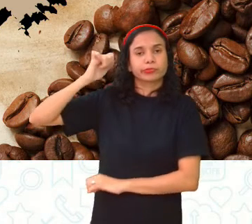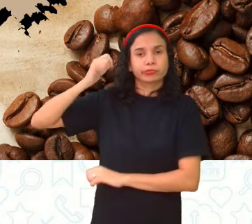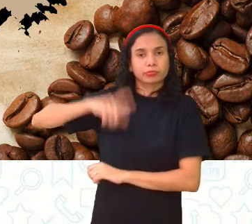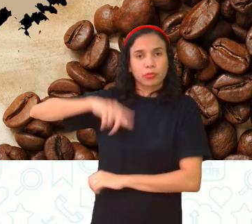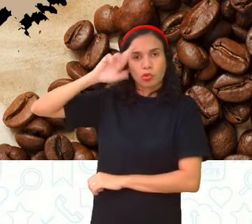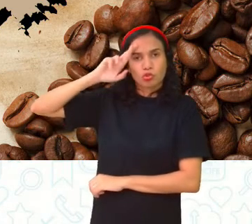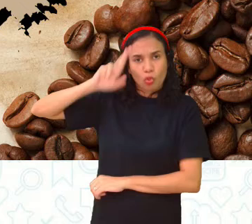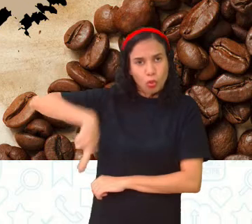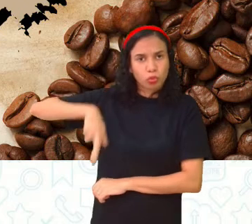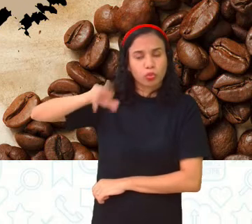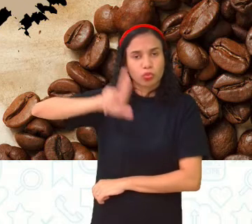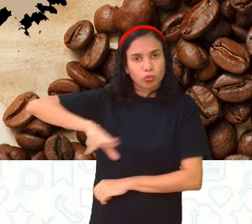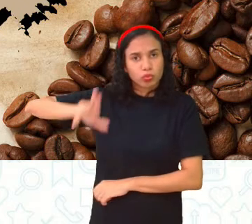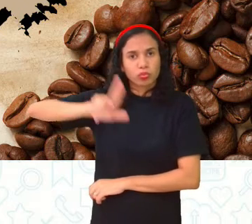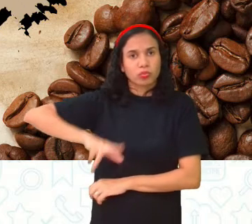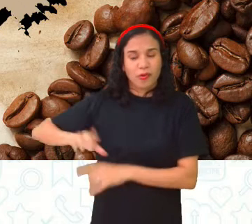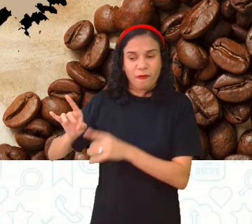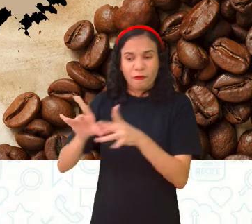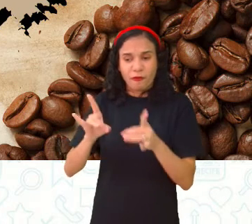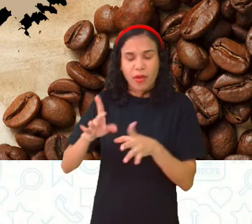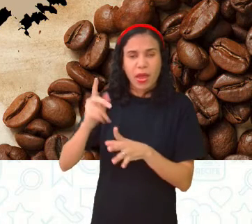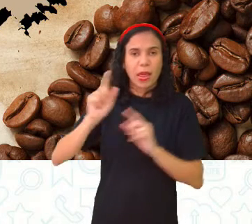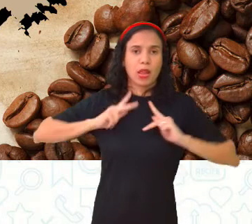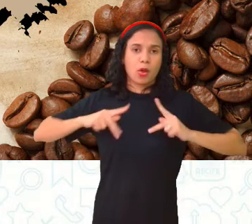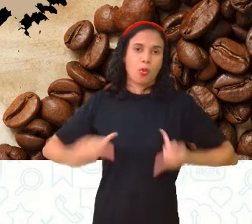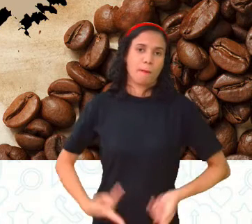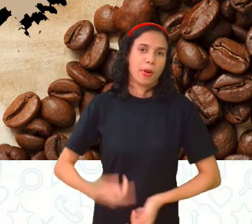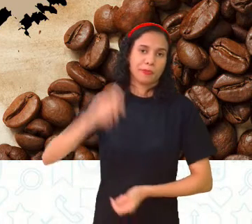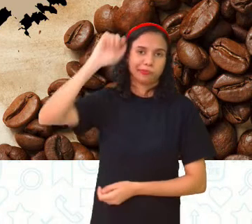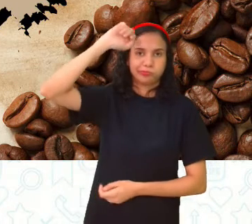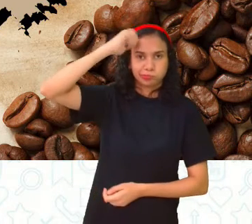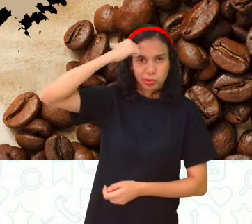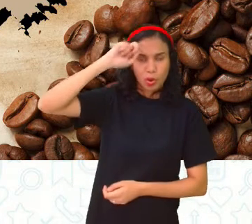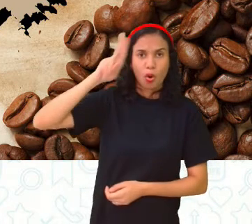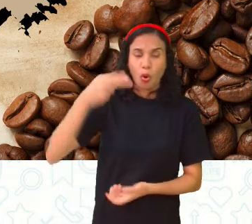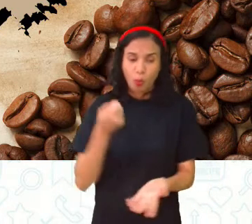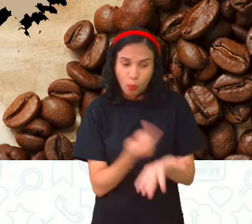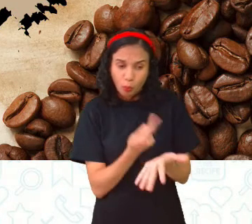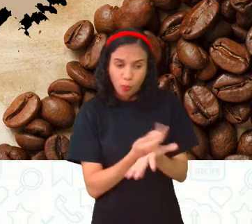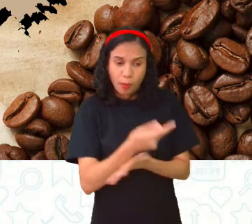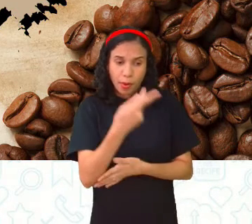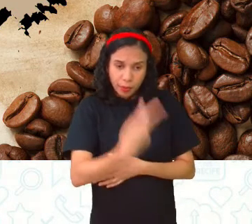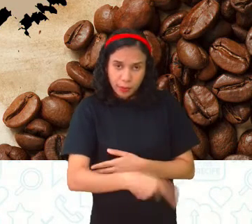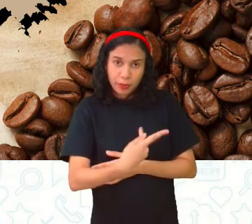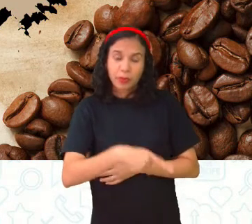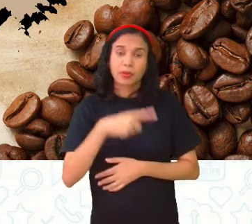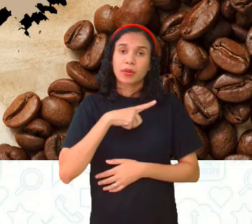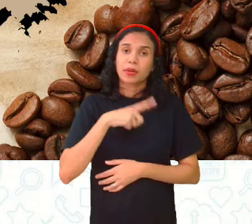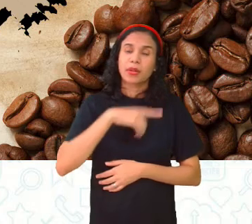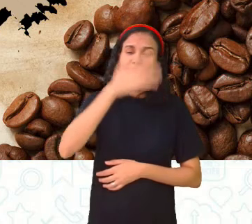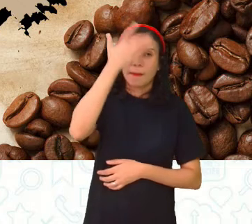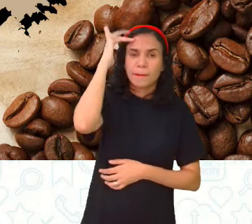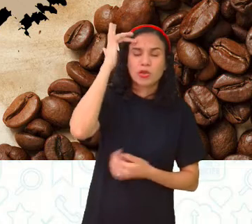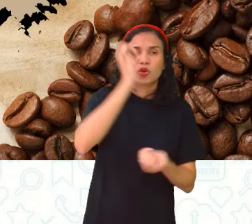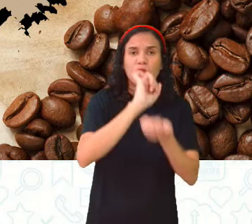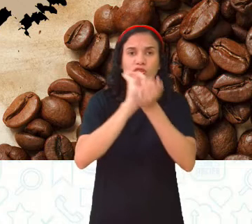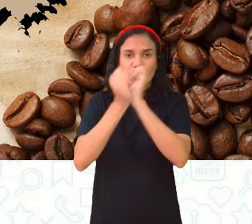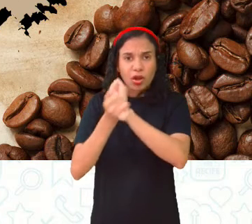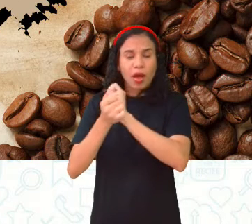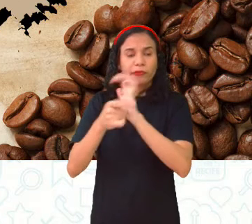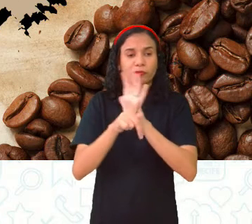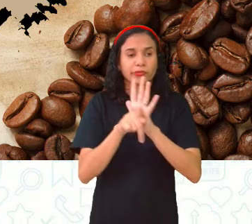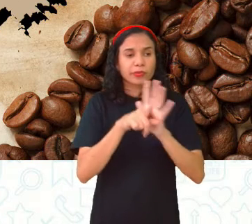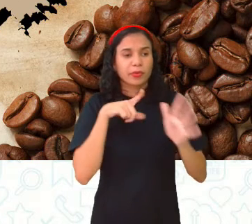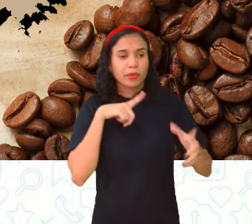do tráfico negreiro, ou adquirida no comércio interno, no qual os escravizados eram originários de